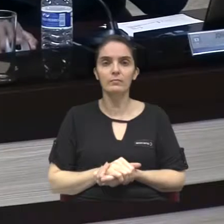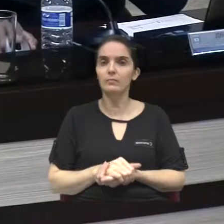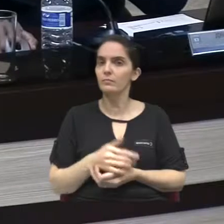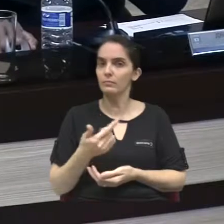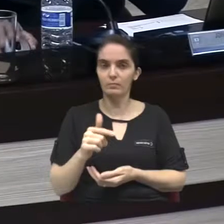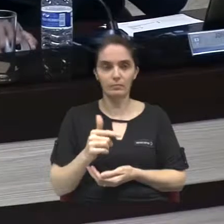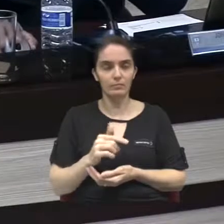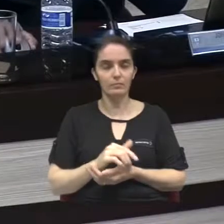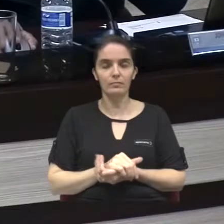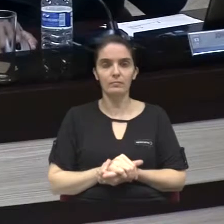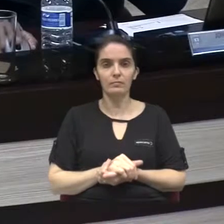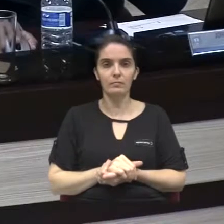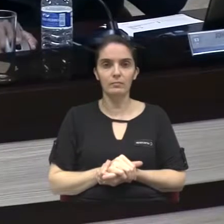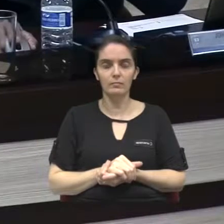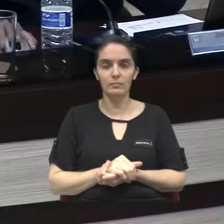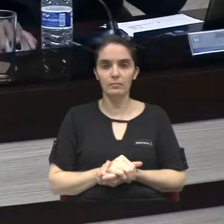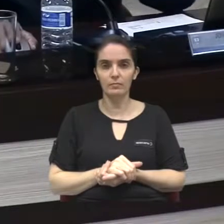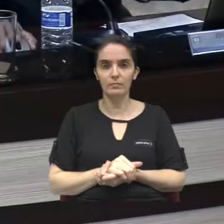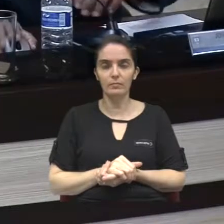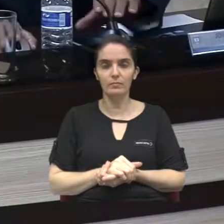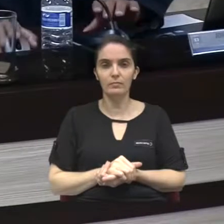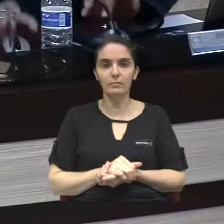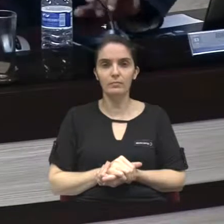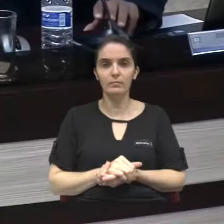Não havendo, partiremos para a próxima moção.